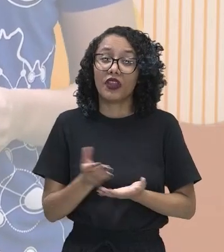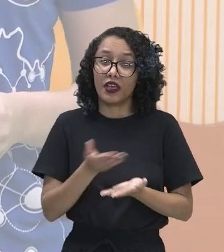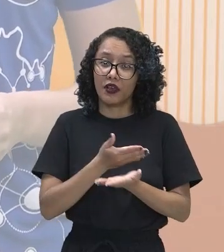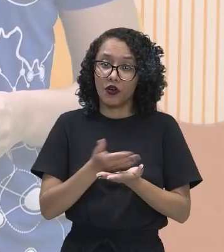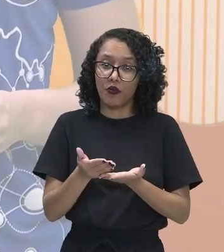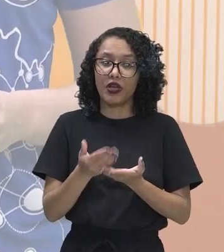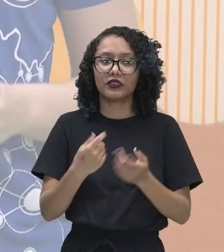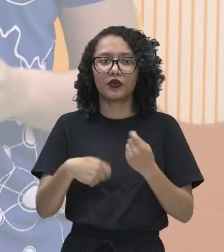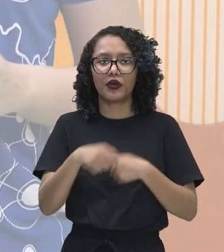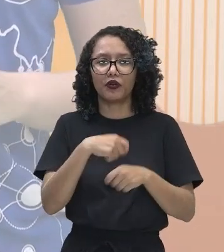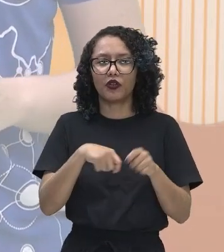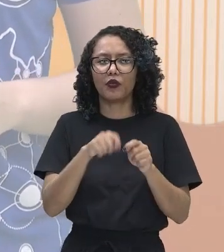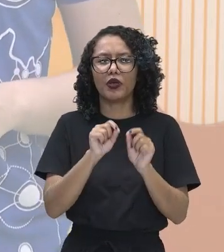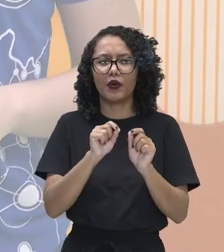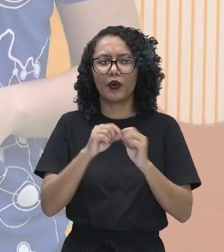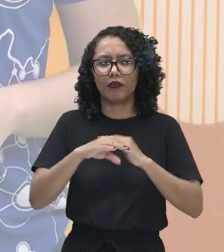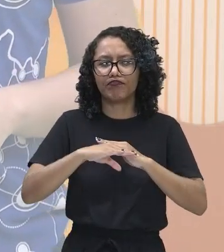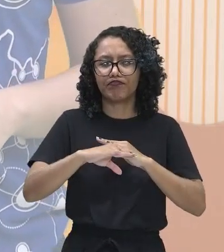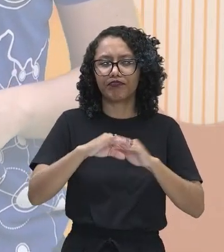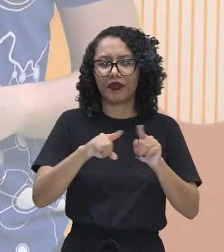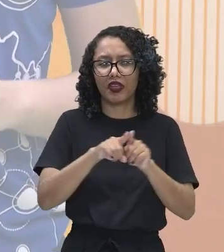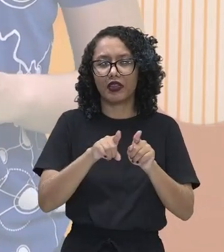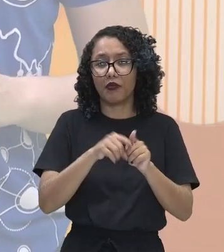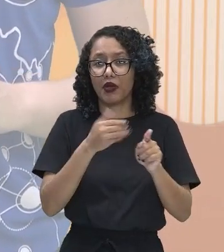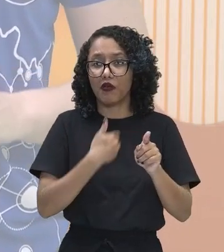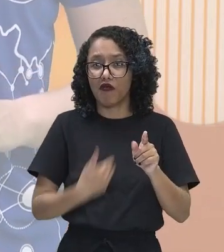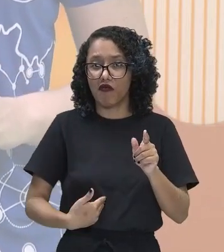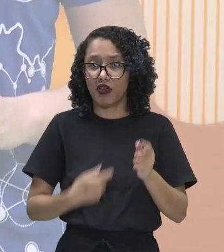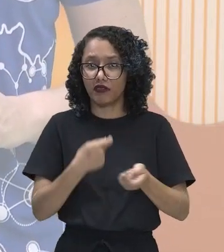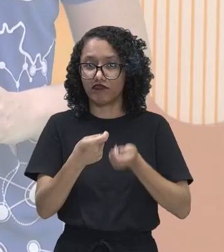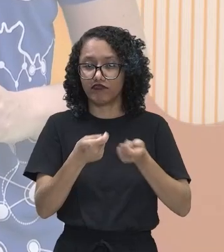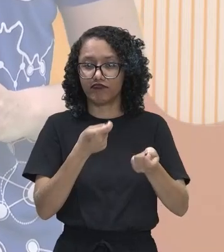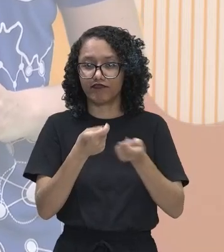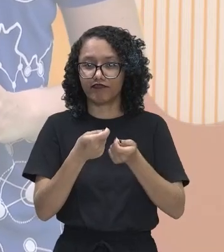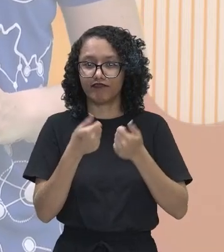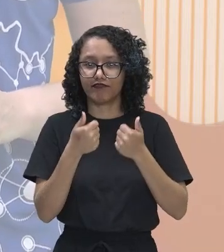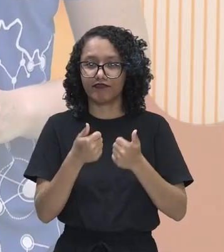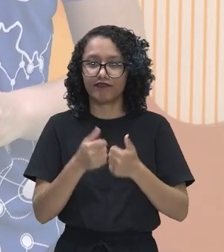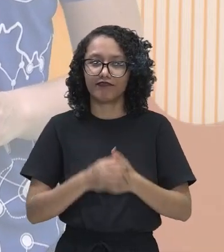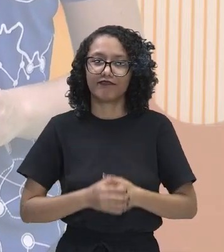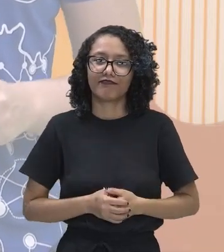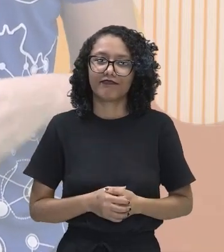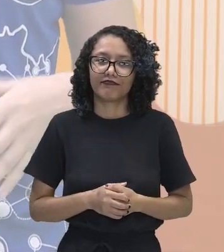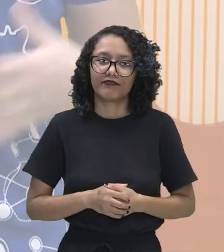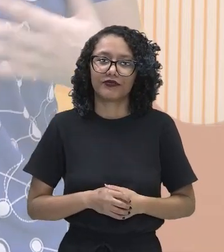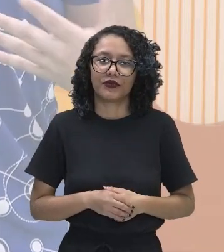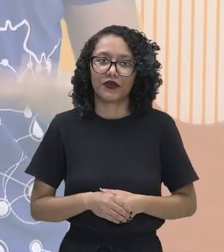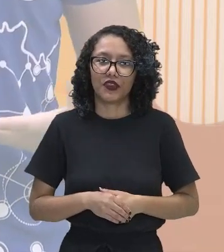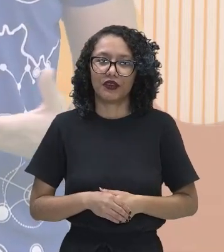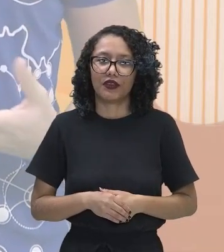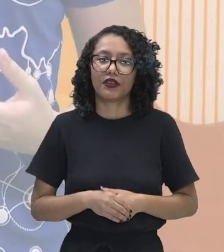de uma economia planificada e controlada pelo Estado. Muito bem. Então, a gente